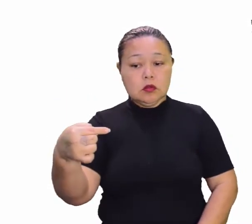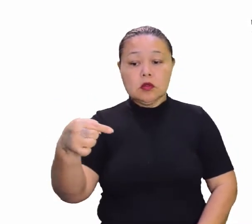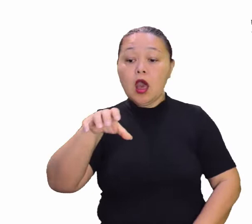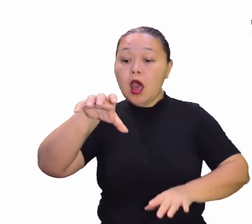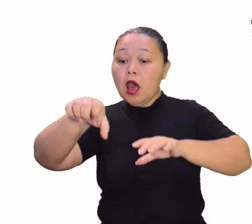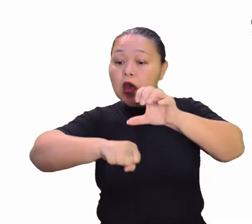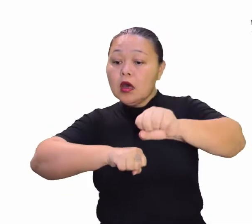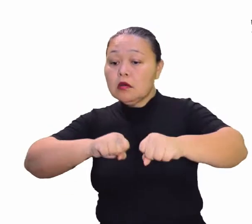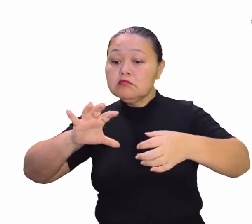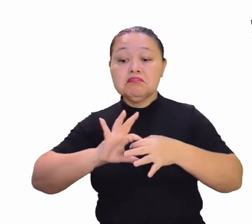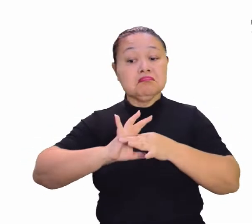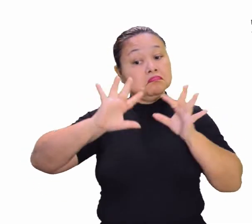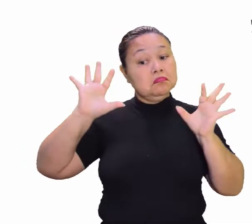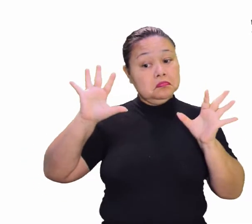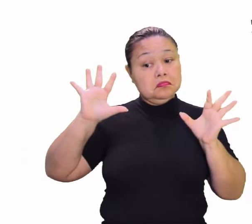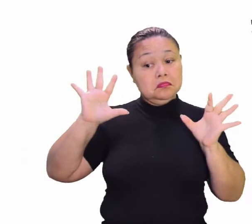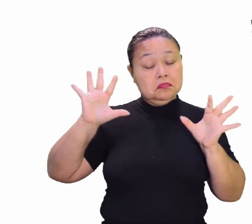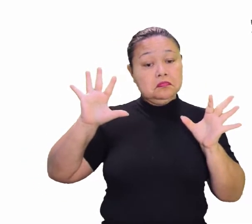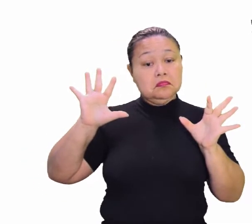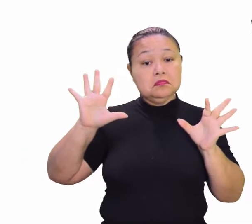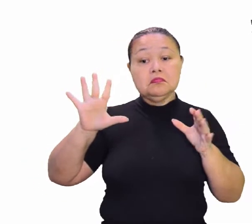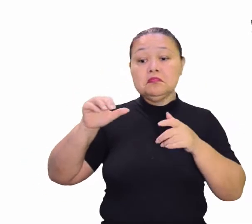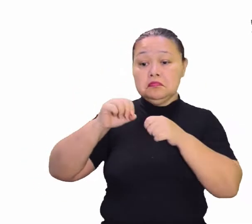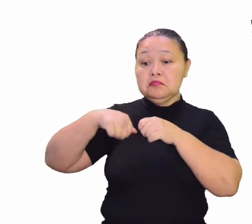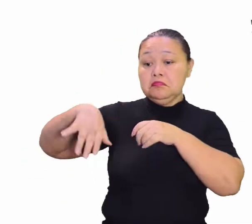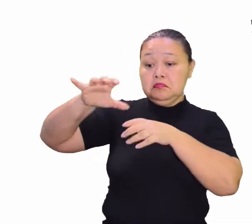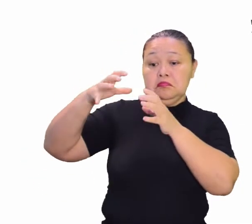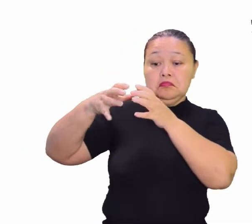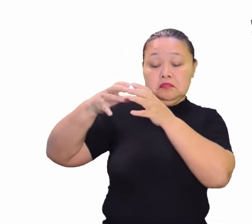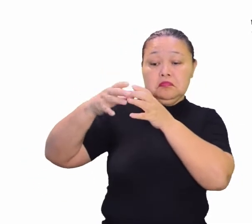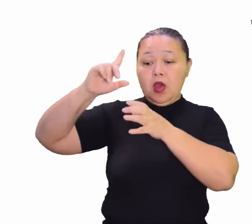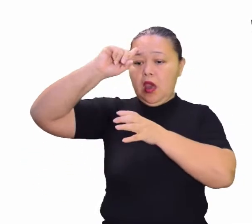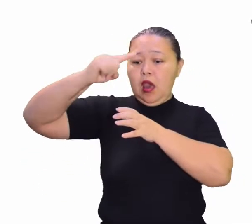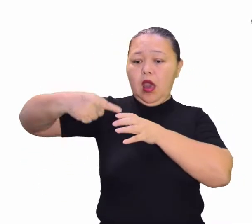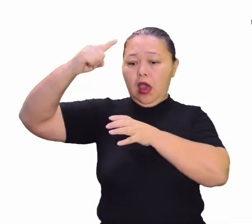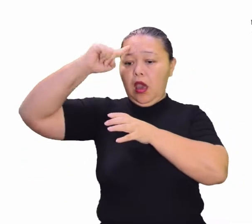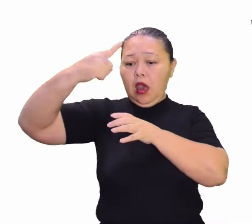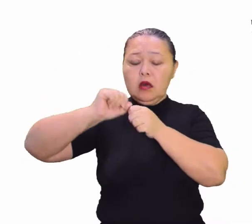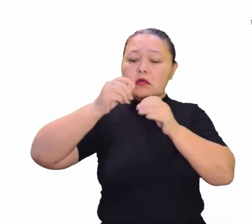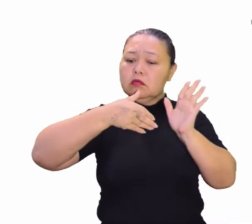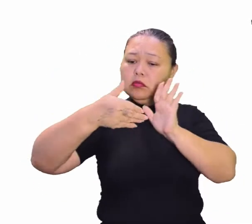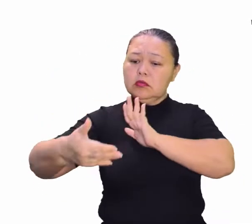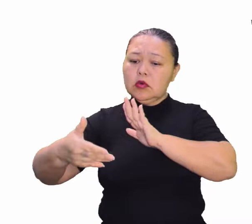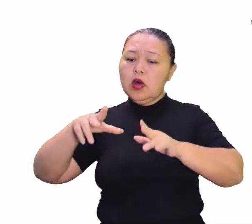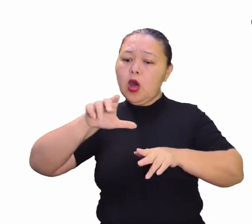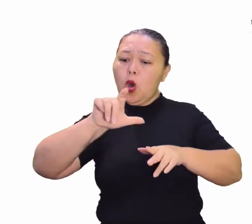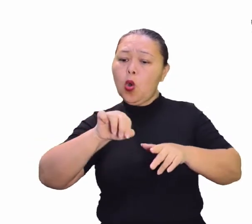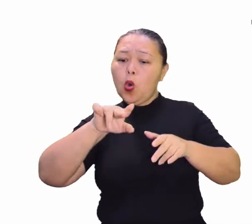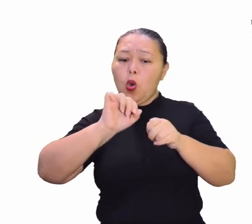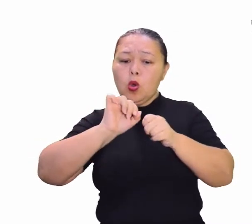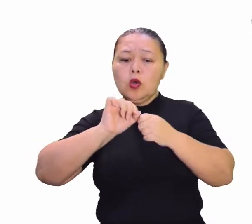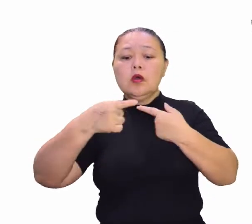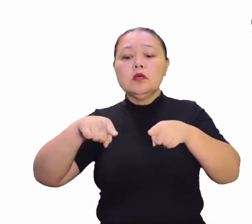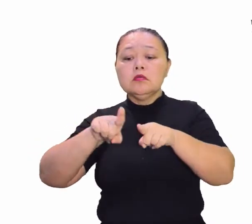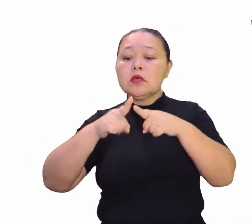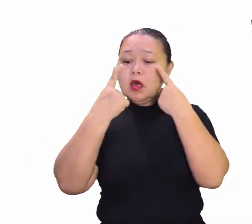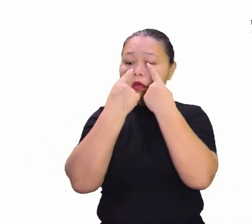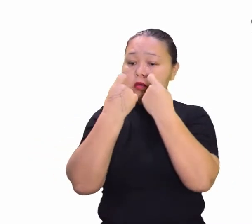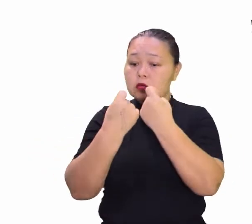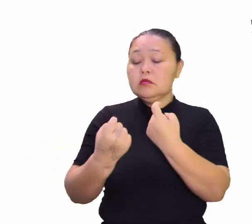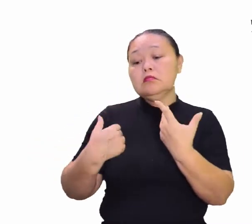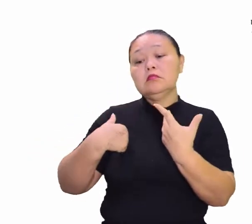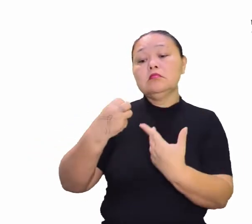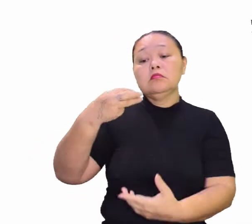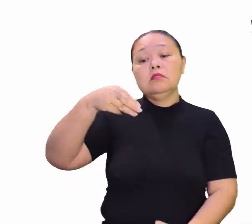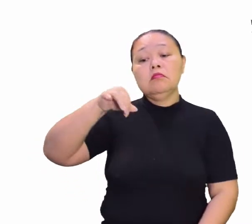conquistar a independência, suas elites dominantes, que durante o próprio processo de colonização defenderam os interesses das